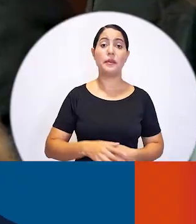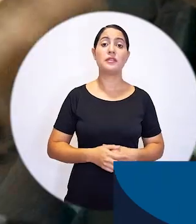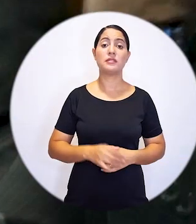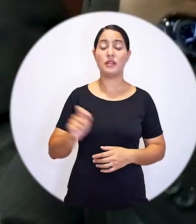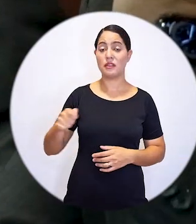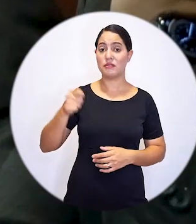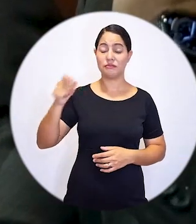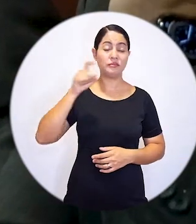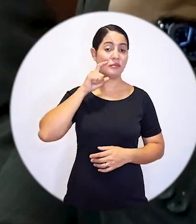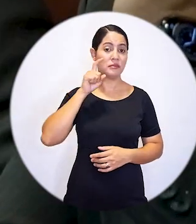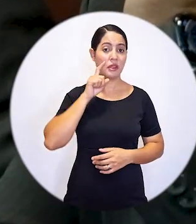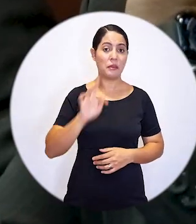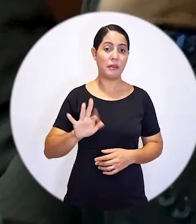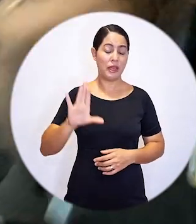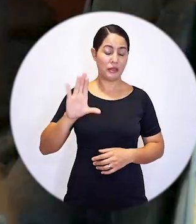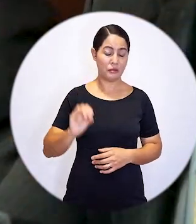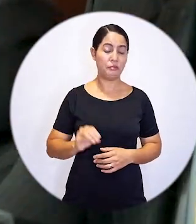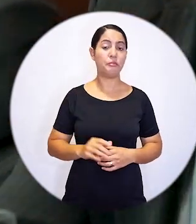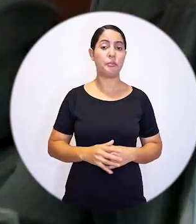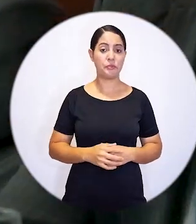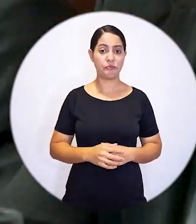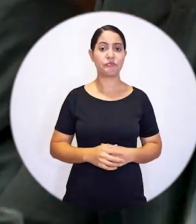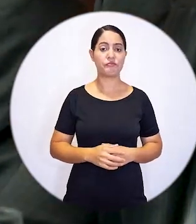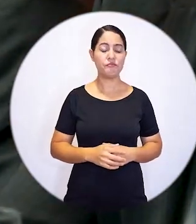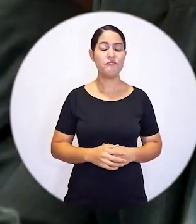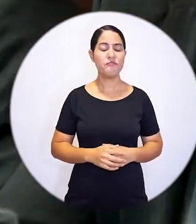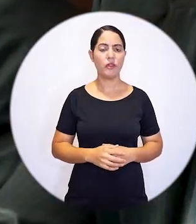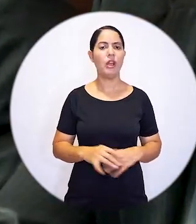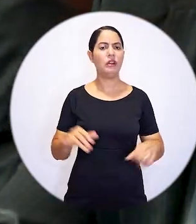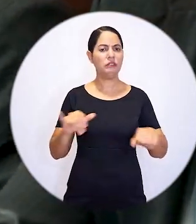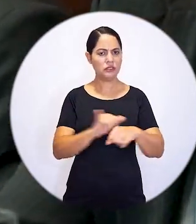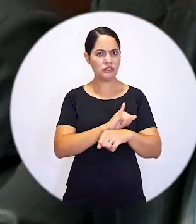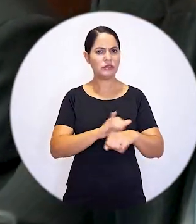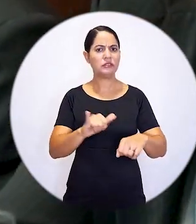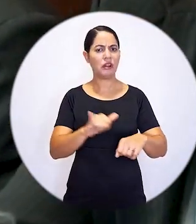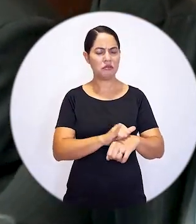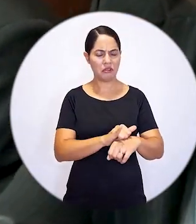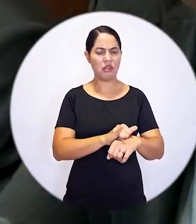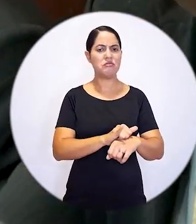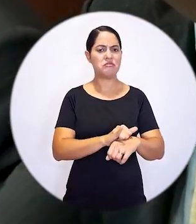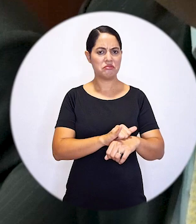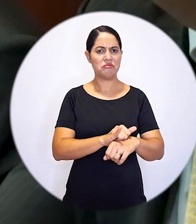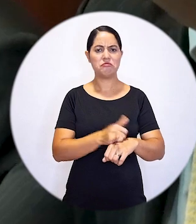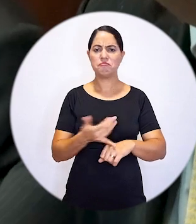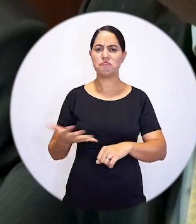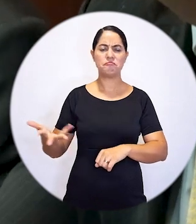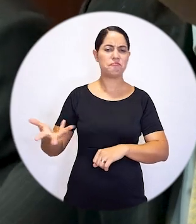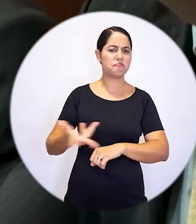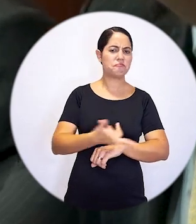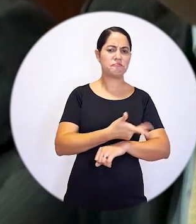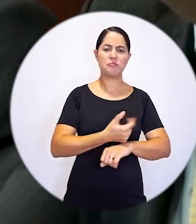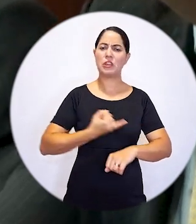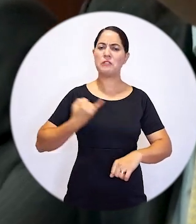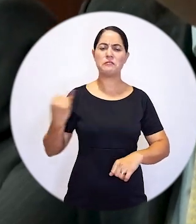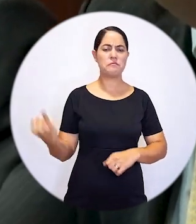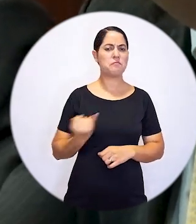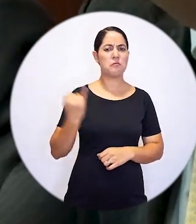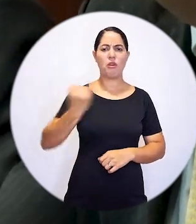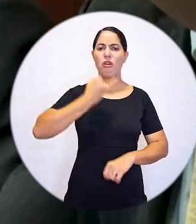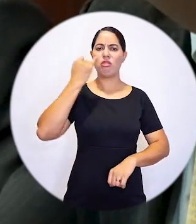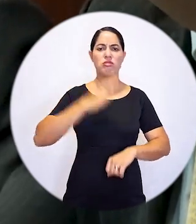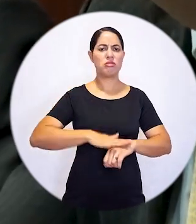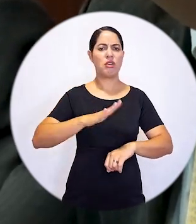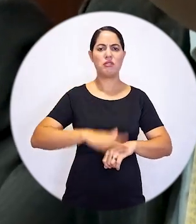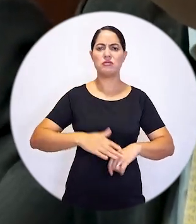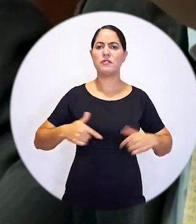o presidente Beto Simonetti, a gestão do presidente Beto Simonetti, planta, não é,